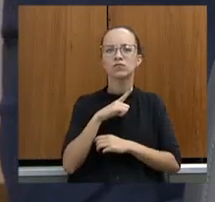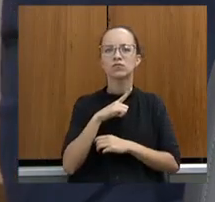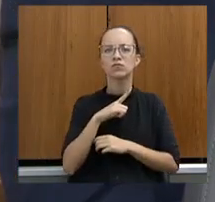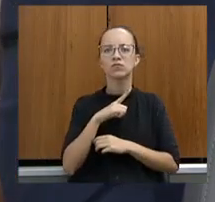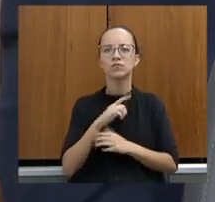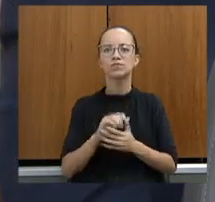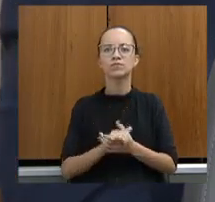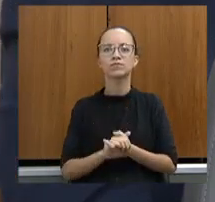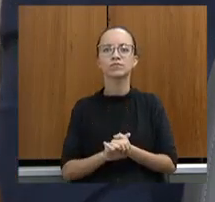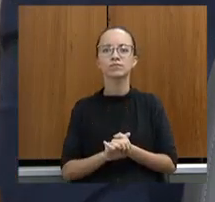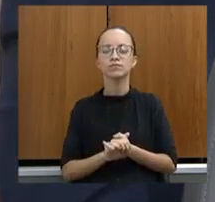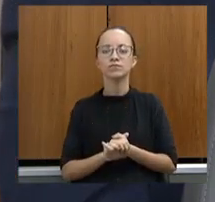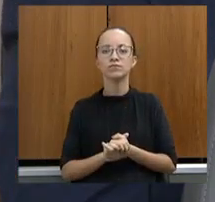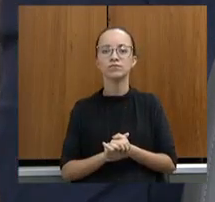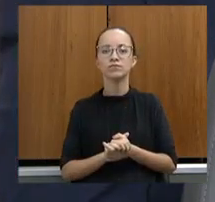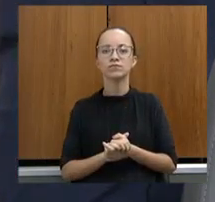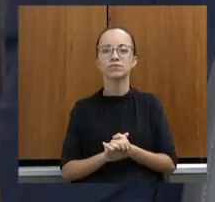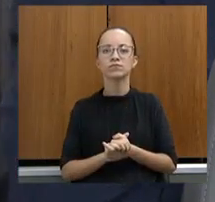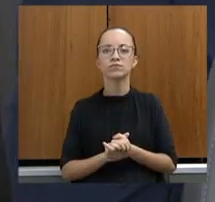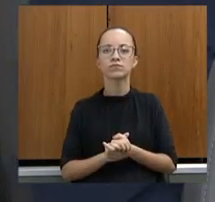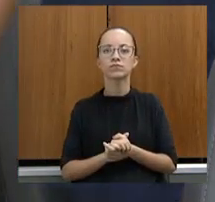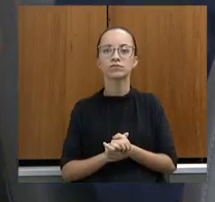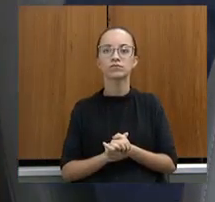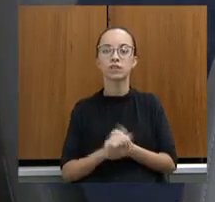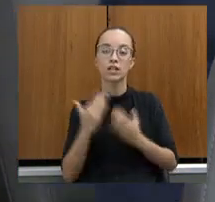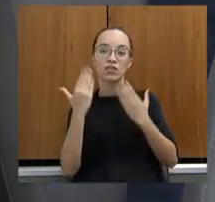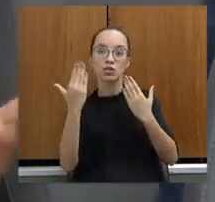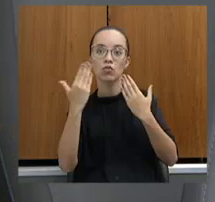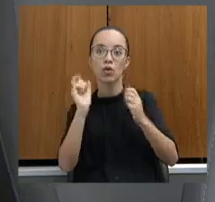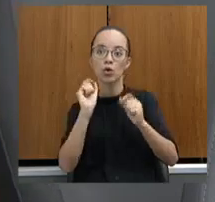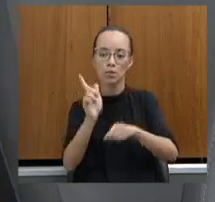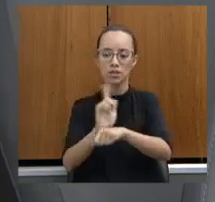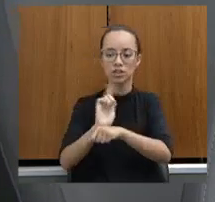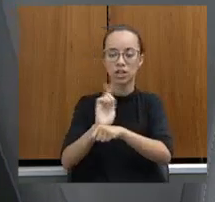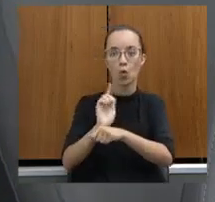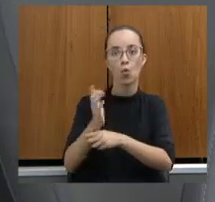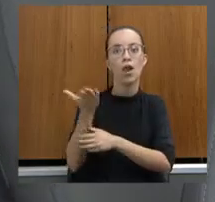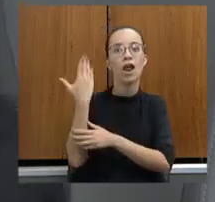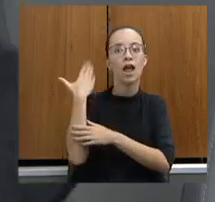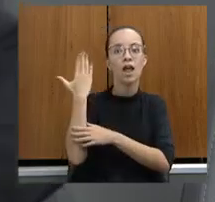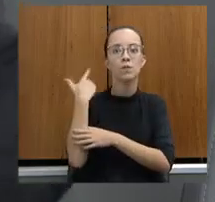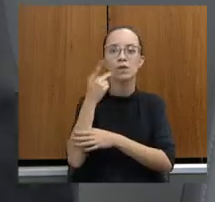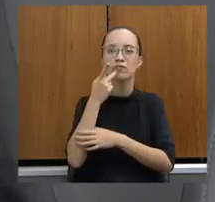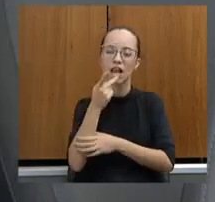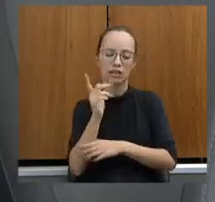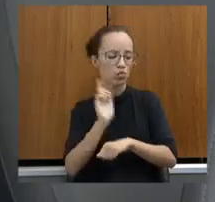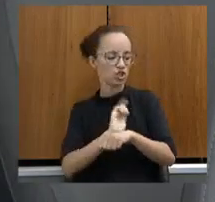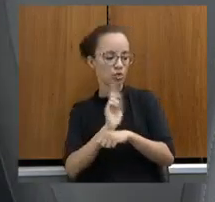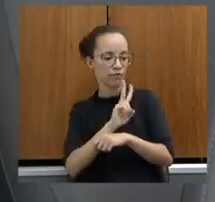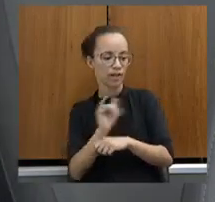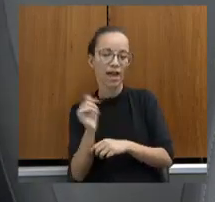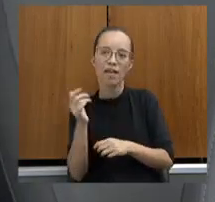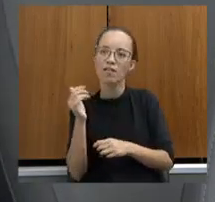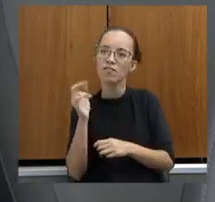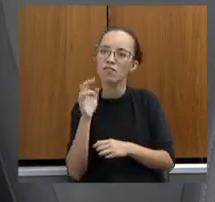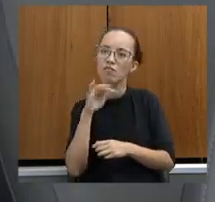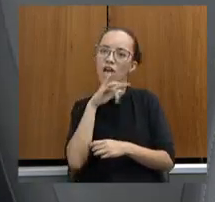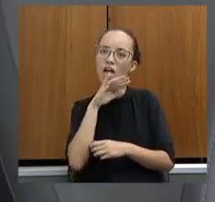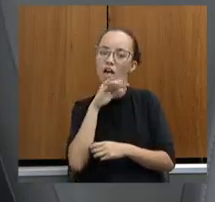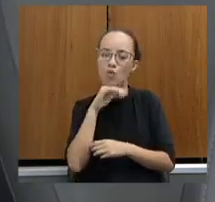de uma gestão que até então naquela ocasião se falava que daria iria dar errado que não iria